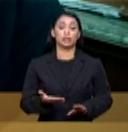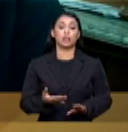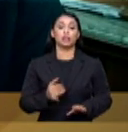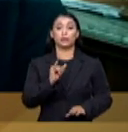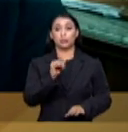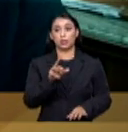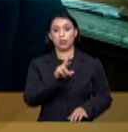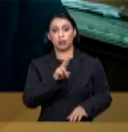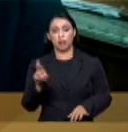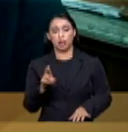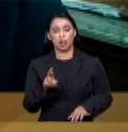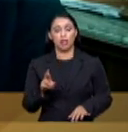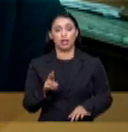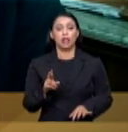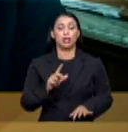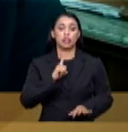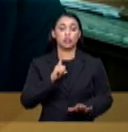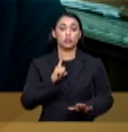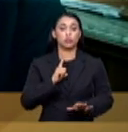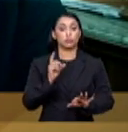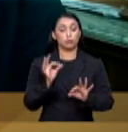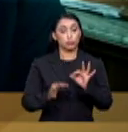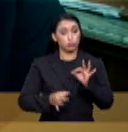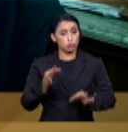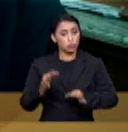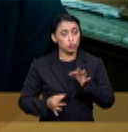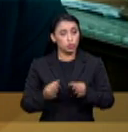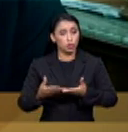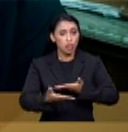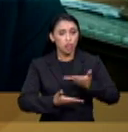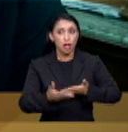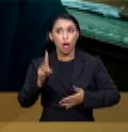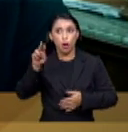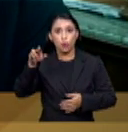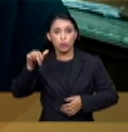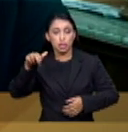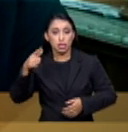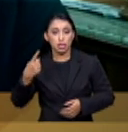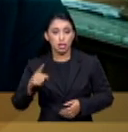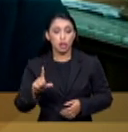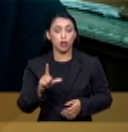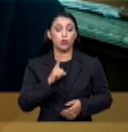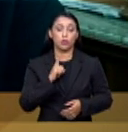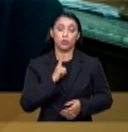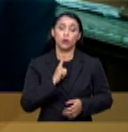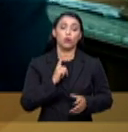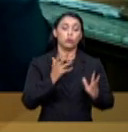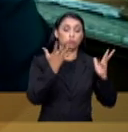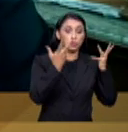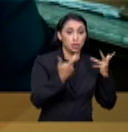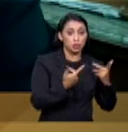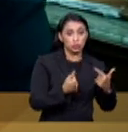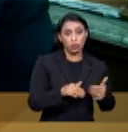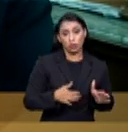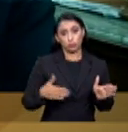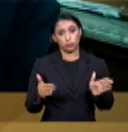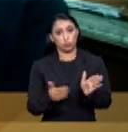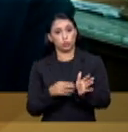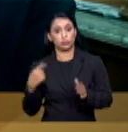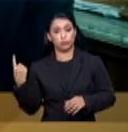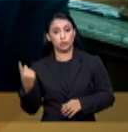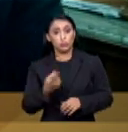final, tendo em conta a relação jurídica mantida pela União com a pessoa natural. Todos nós